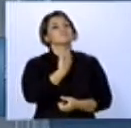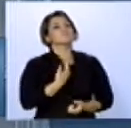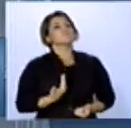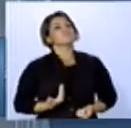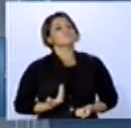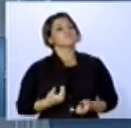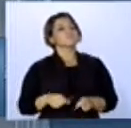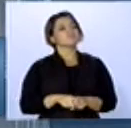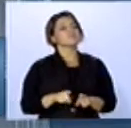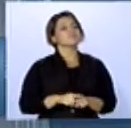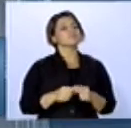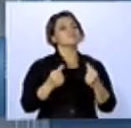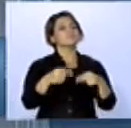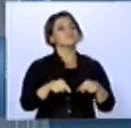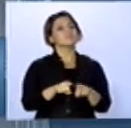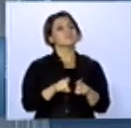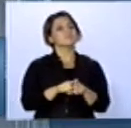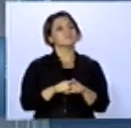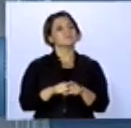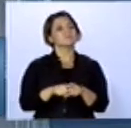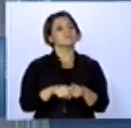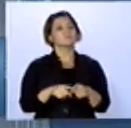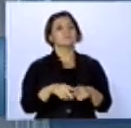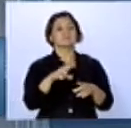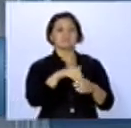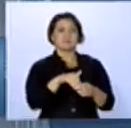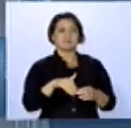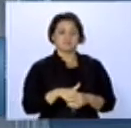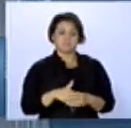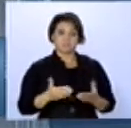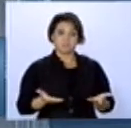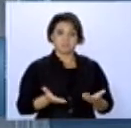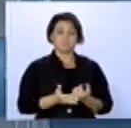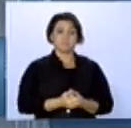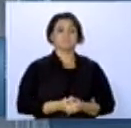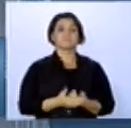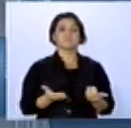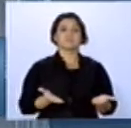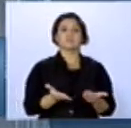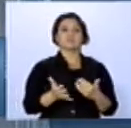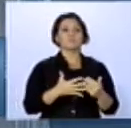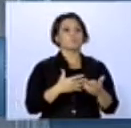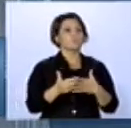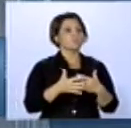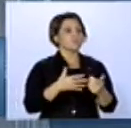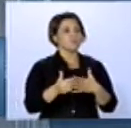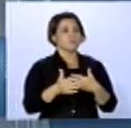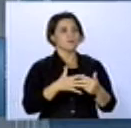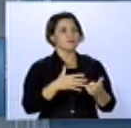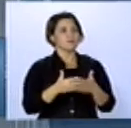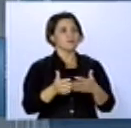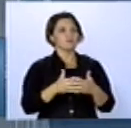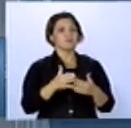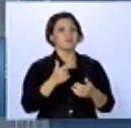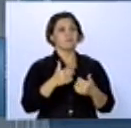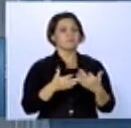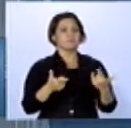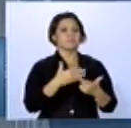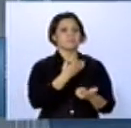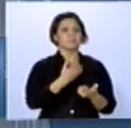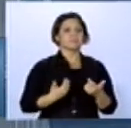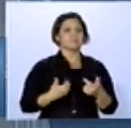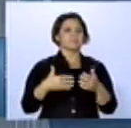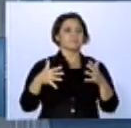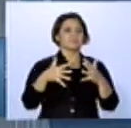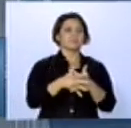fazem na competição eleitoral bom eu passo agora considerar então qualquer tipo de intervenção do estado na competição eleitoral